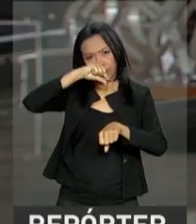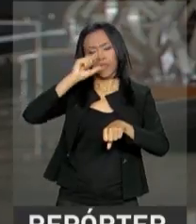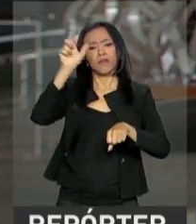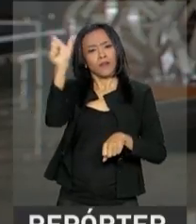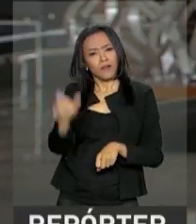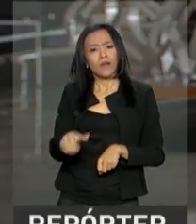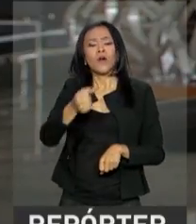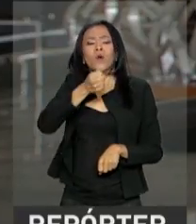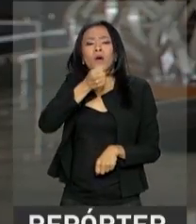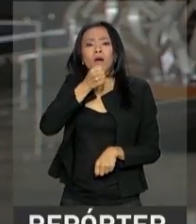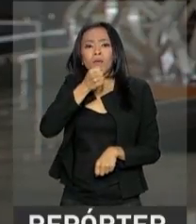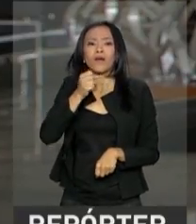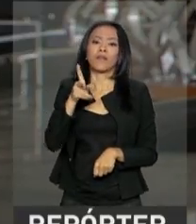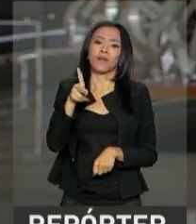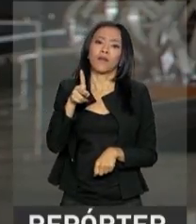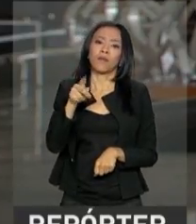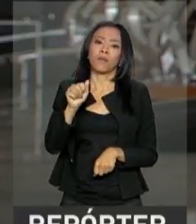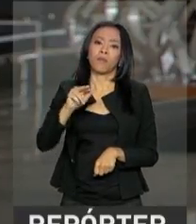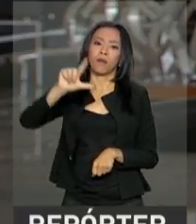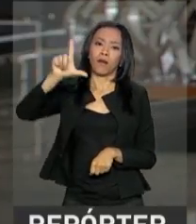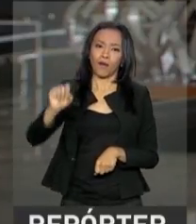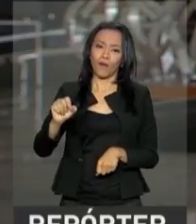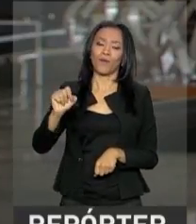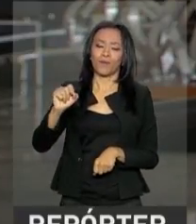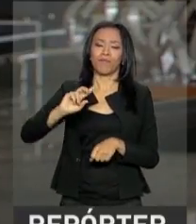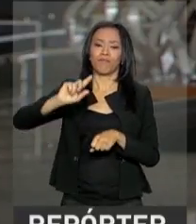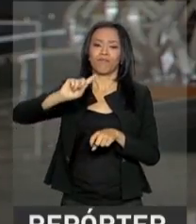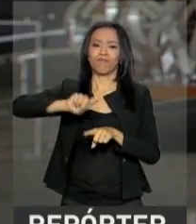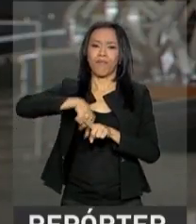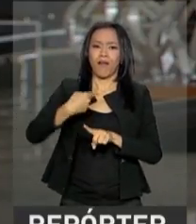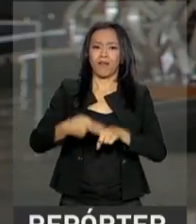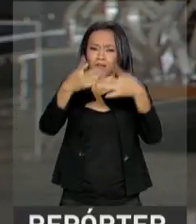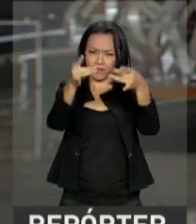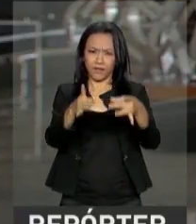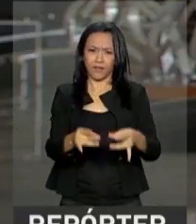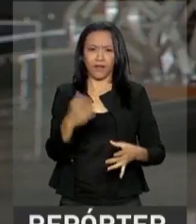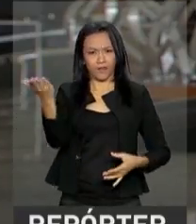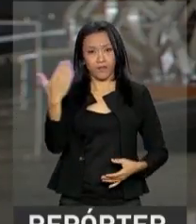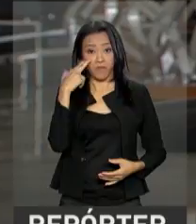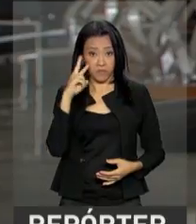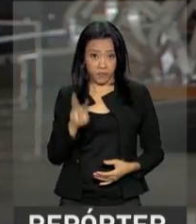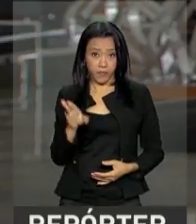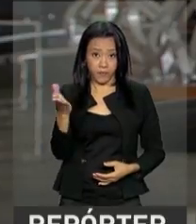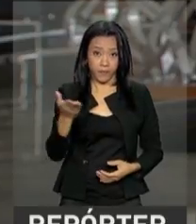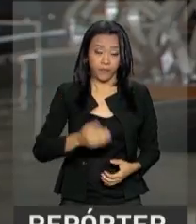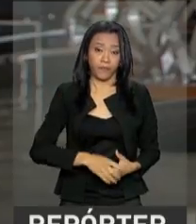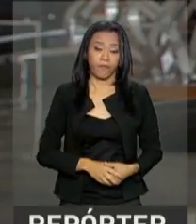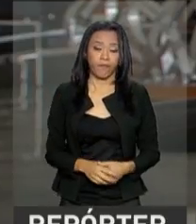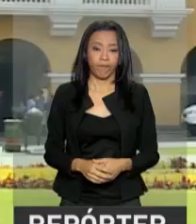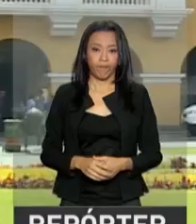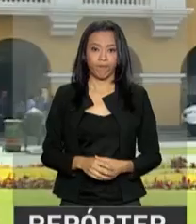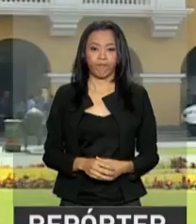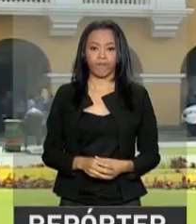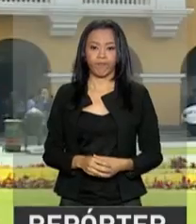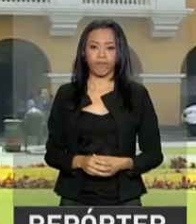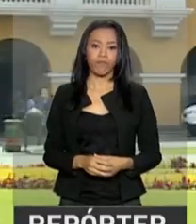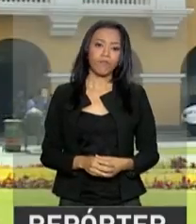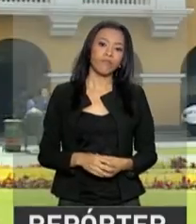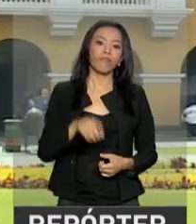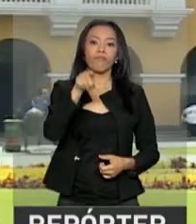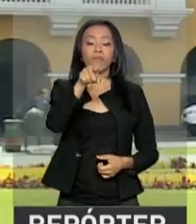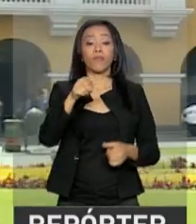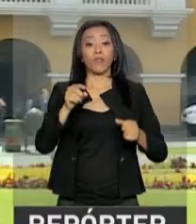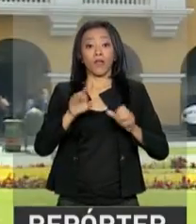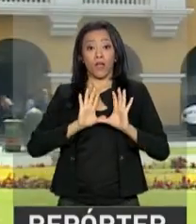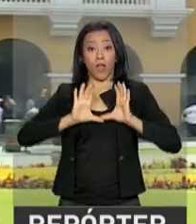para acompanhar o encontro e traz mais detalhes para a gente vamos assistir à cúpula